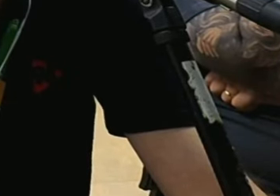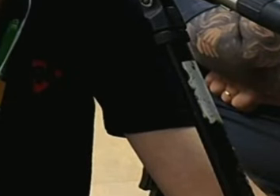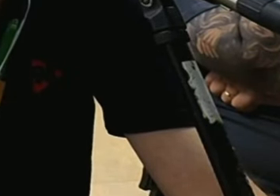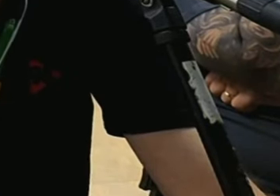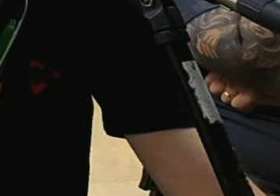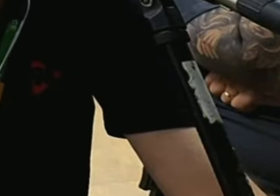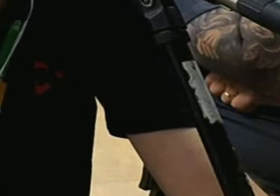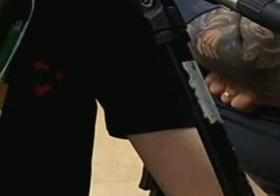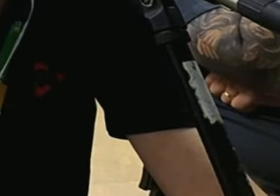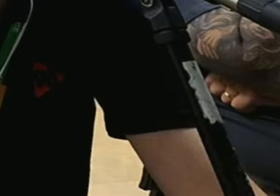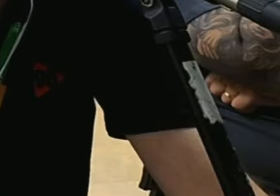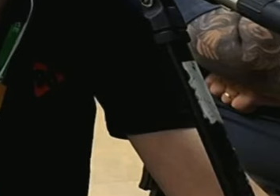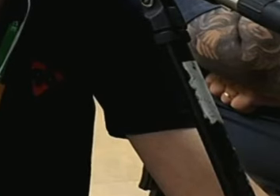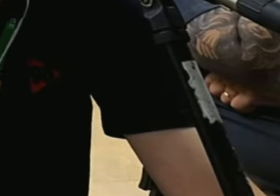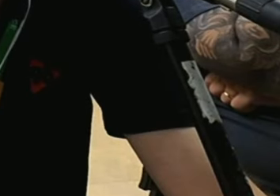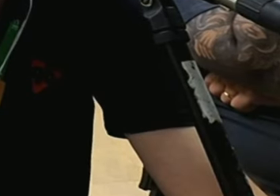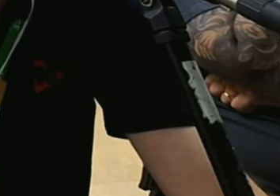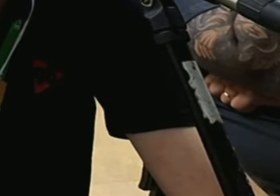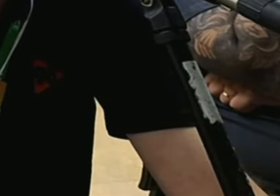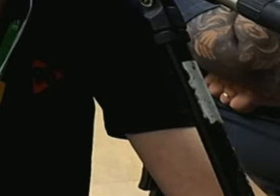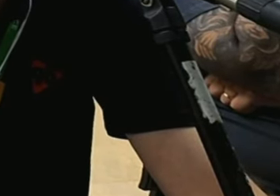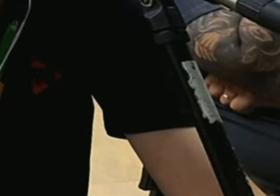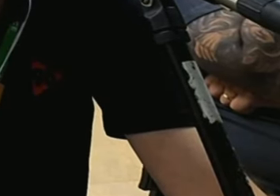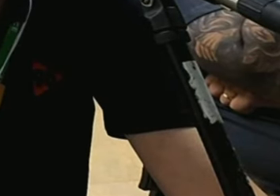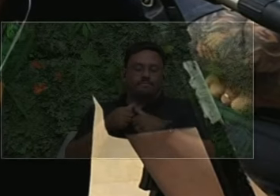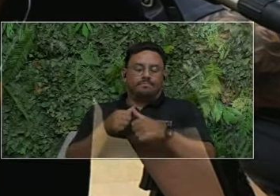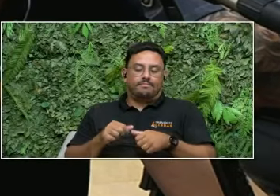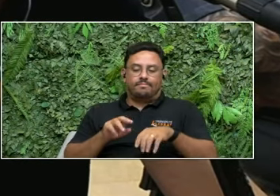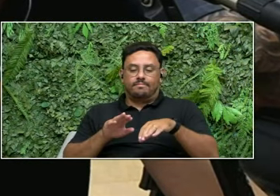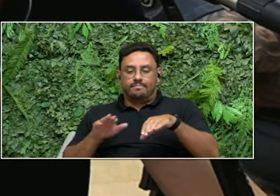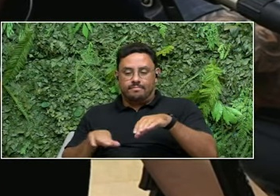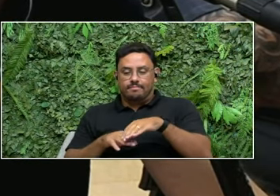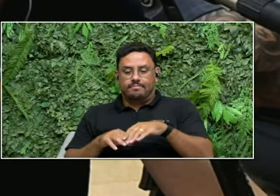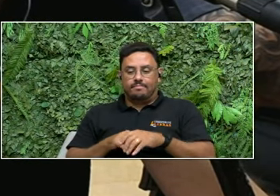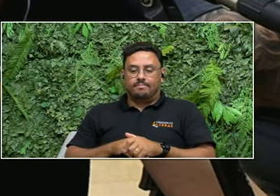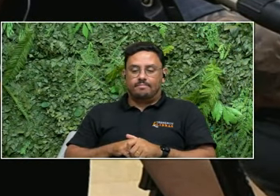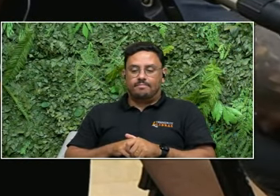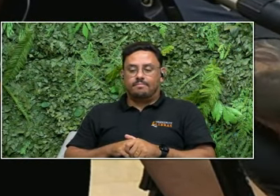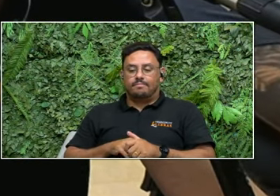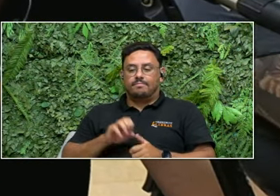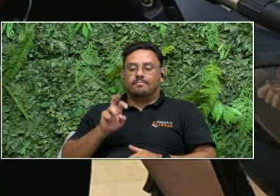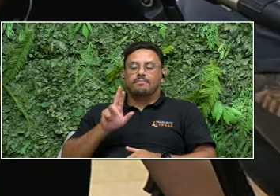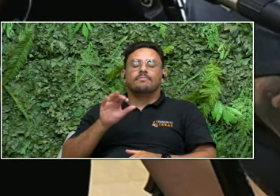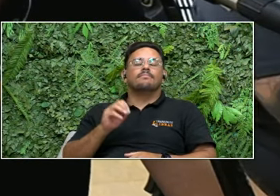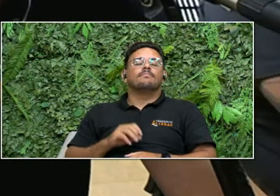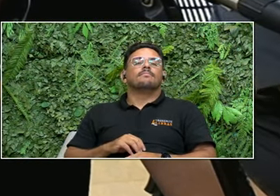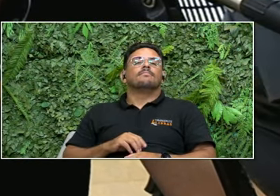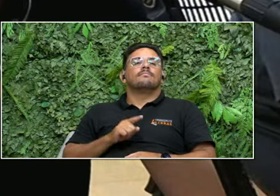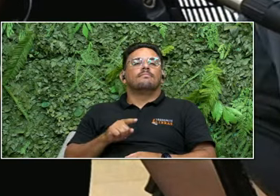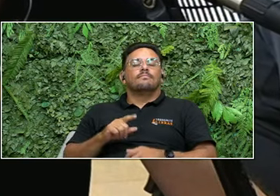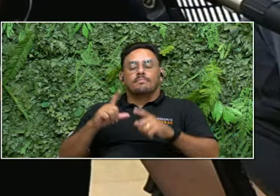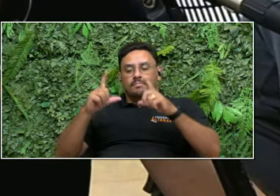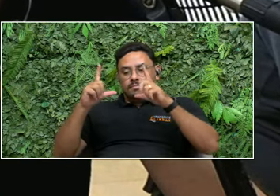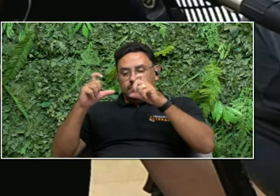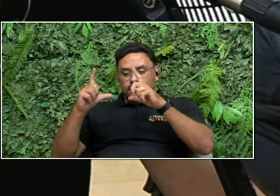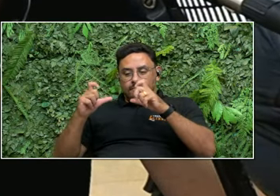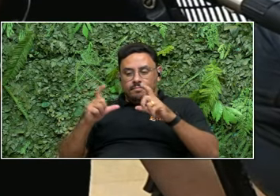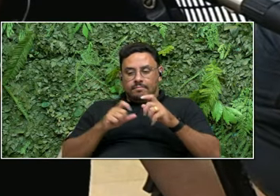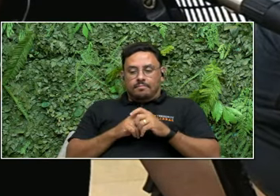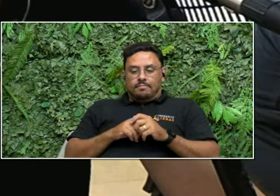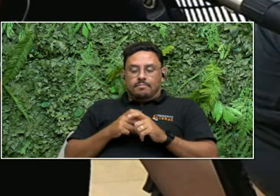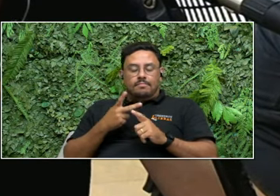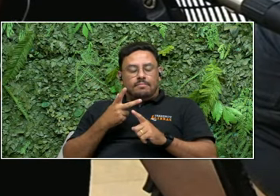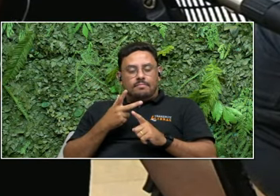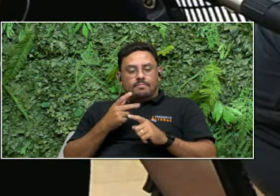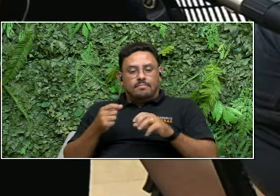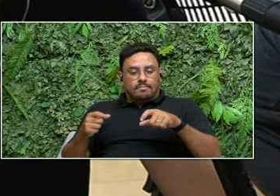pro centroavante Pelo amor de Deus né você não pode ficar debaixo do Gol o gemerson o o Everson toma ele a foto do do dos dos gols